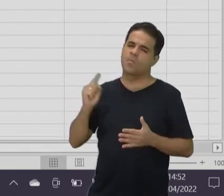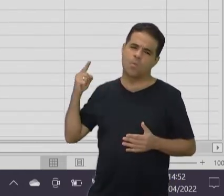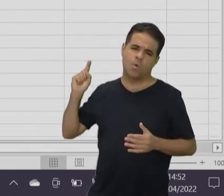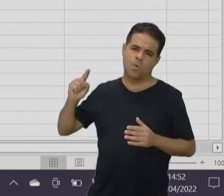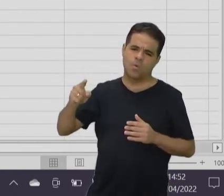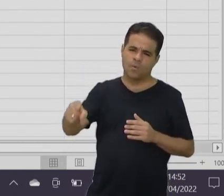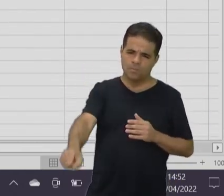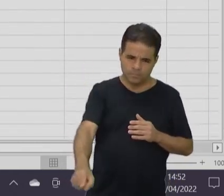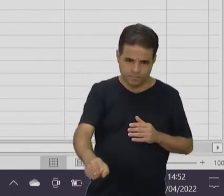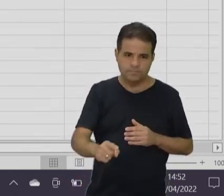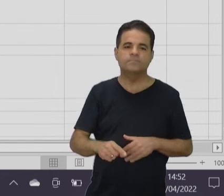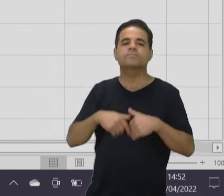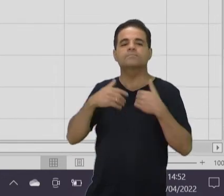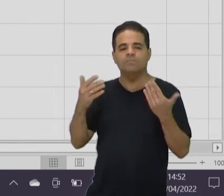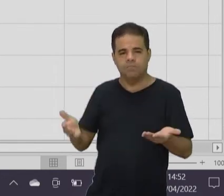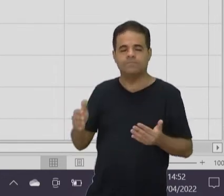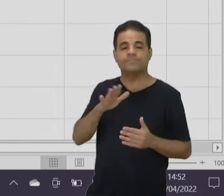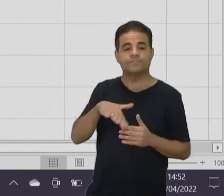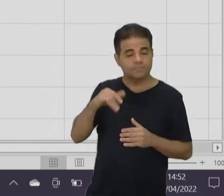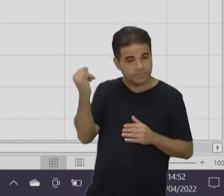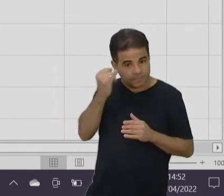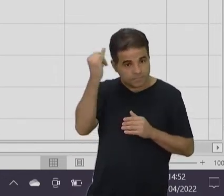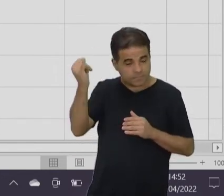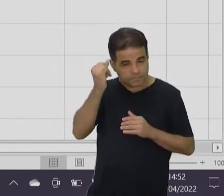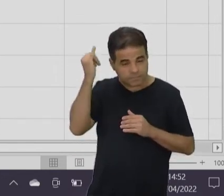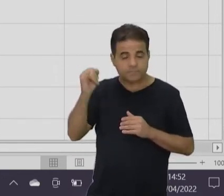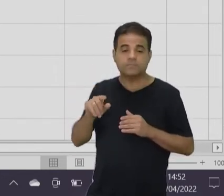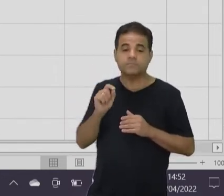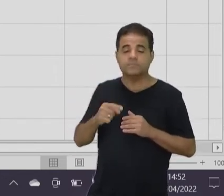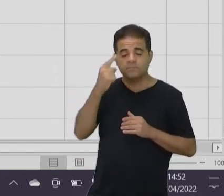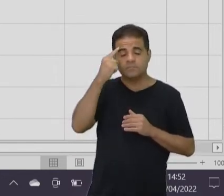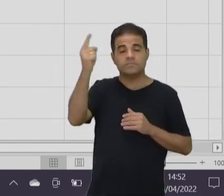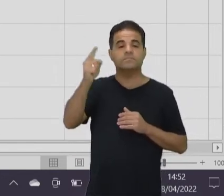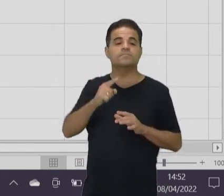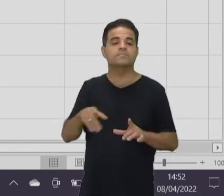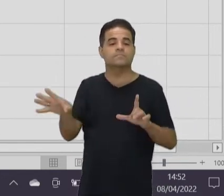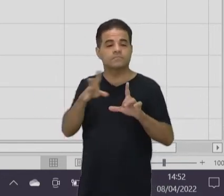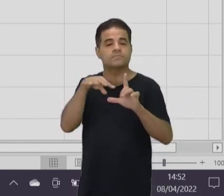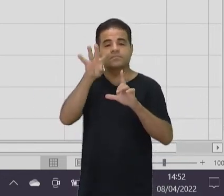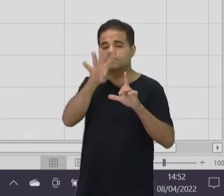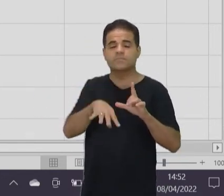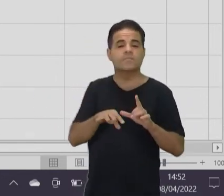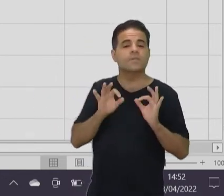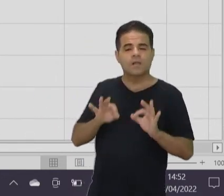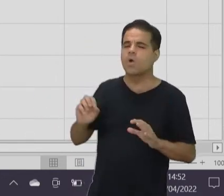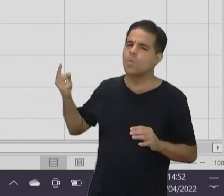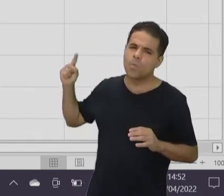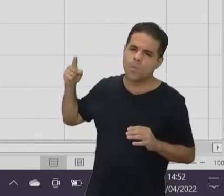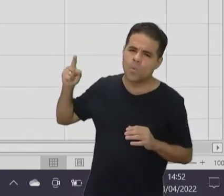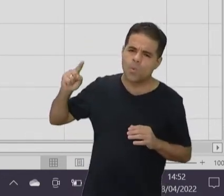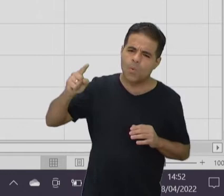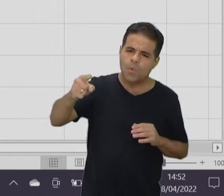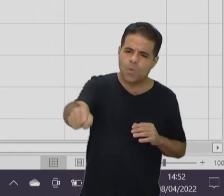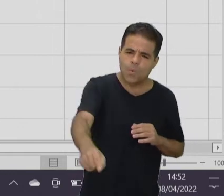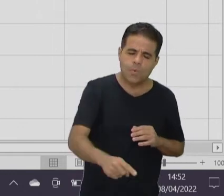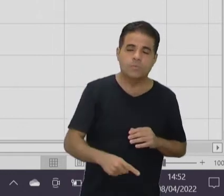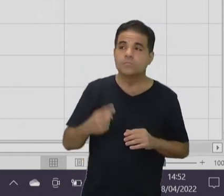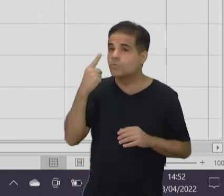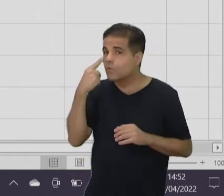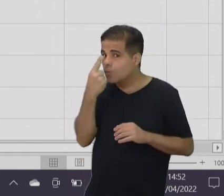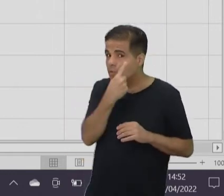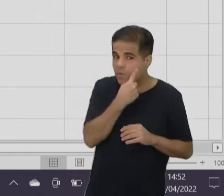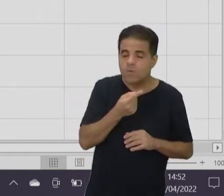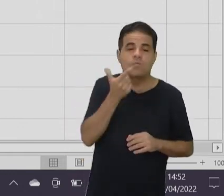infinito. É importante lembrar que o Excel é uma planilha mesmo infinita, mas que os nossos olhos,